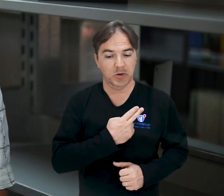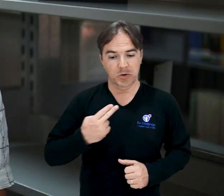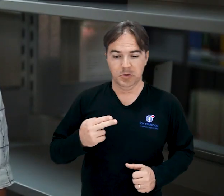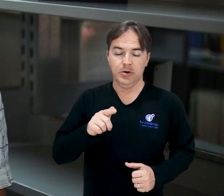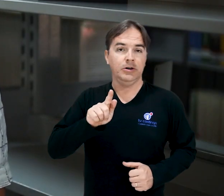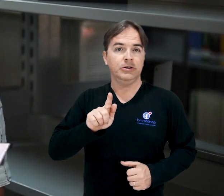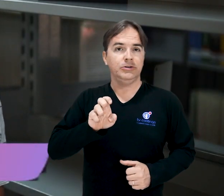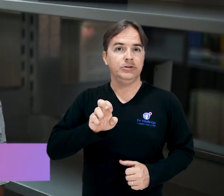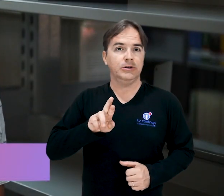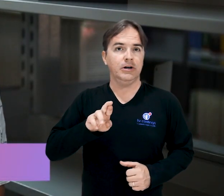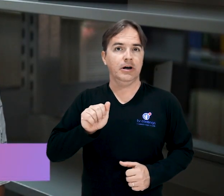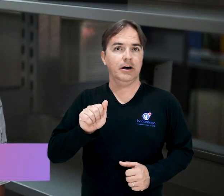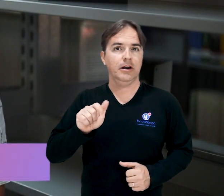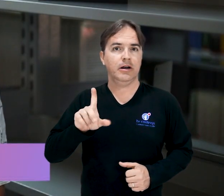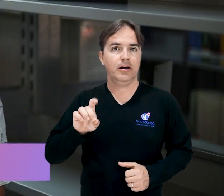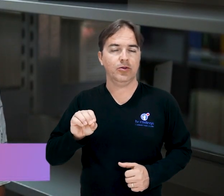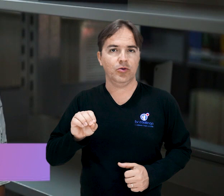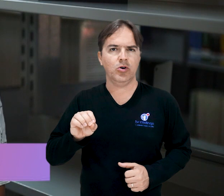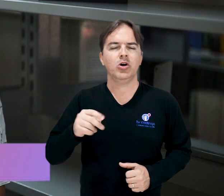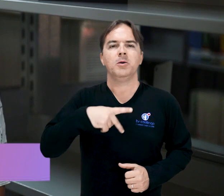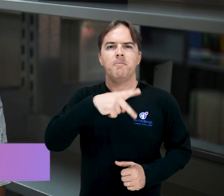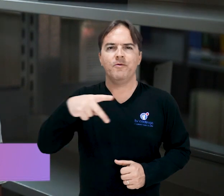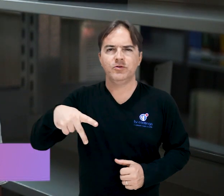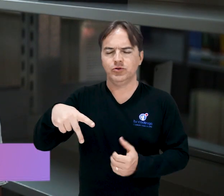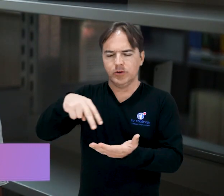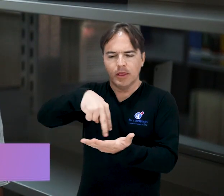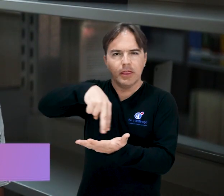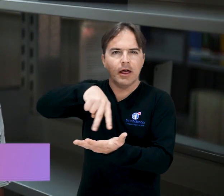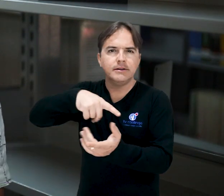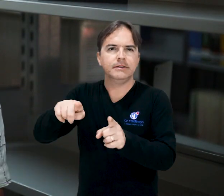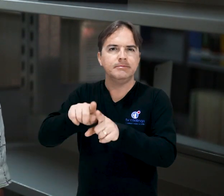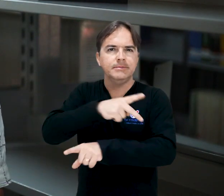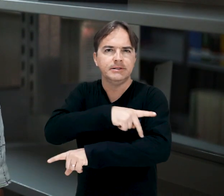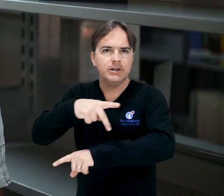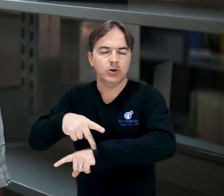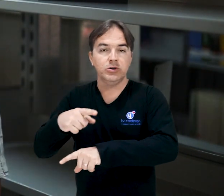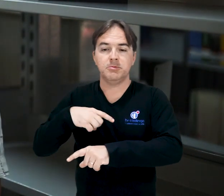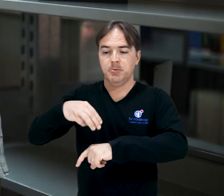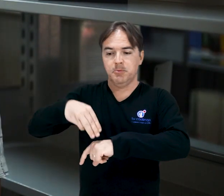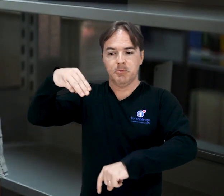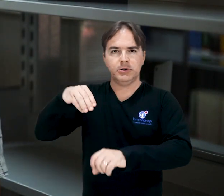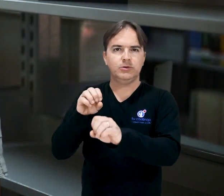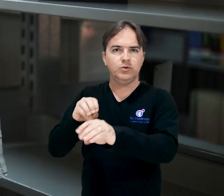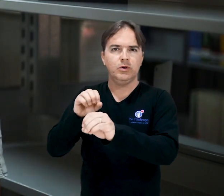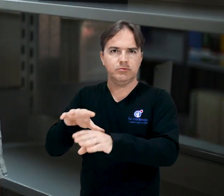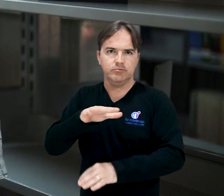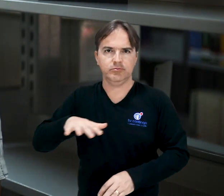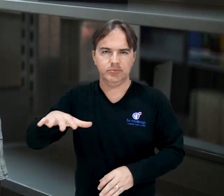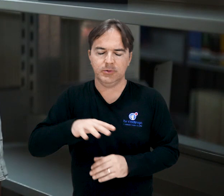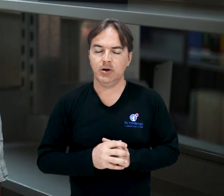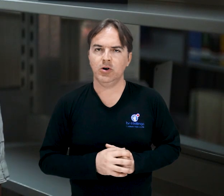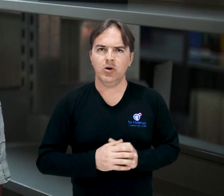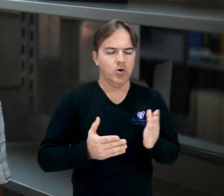Ponte, Haroldo Pontes, eu sou professor de arte, de dança, pedagogo, mestre em educação. O livro chama-se Dança